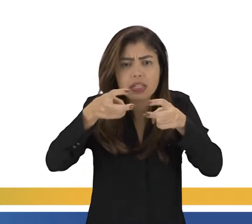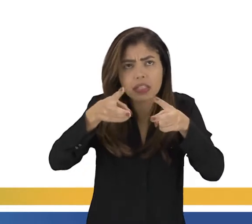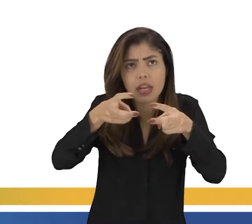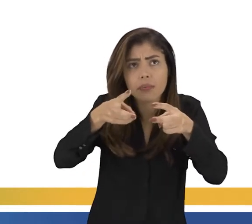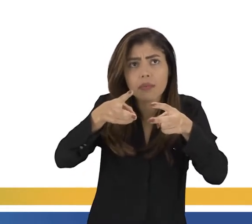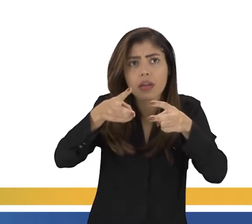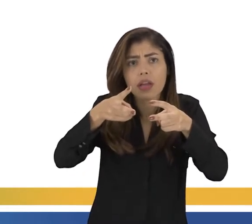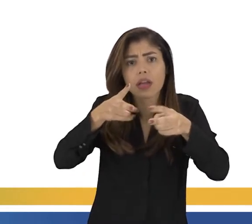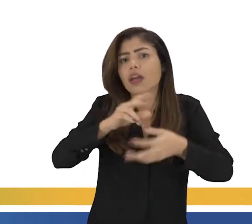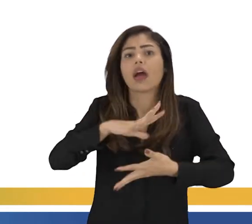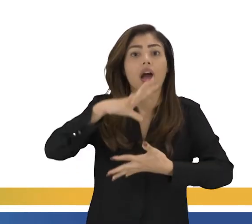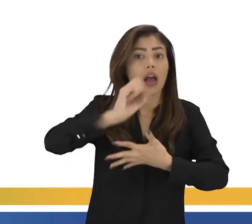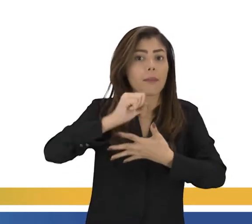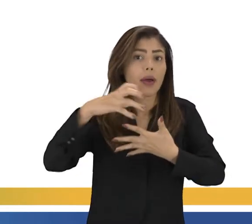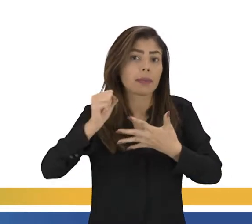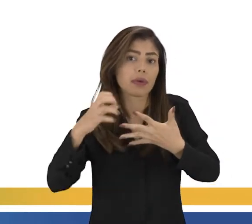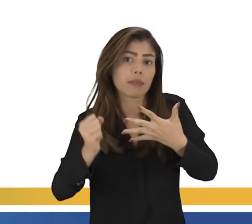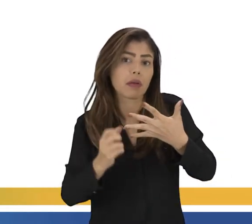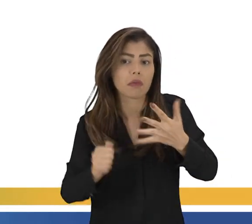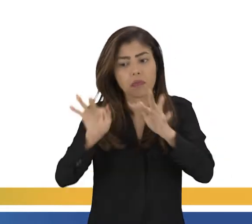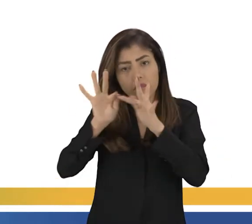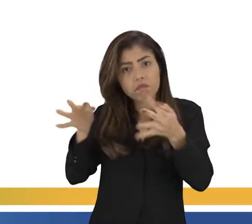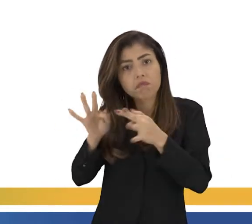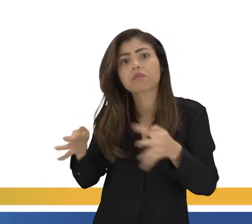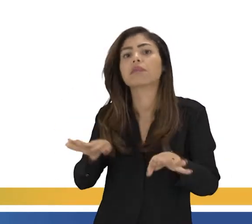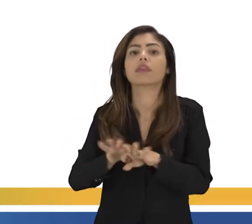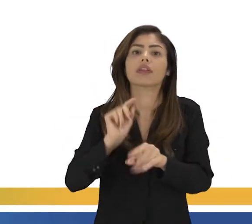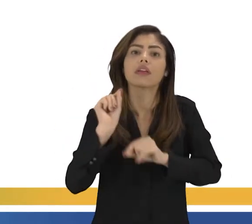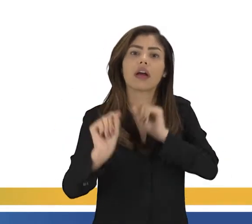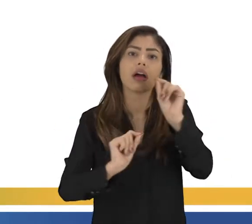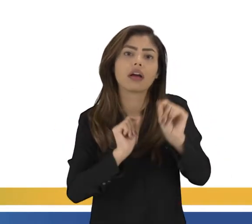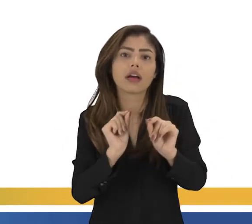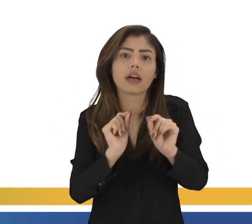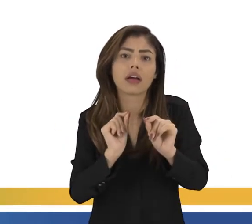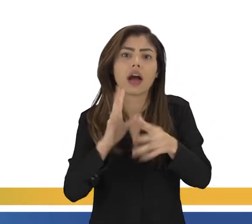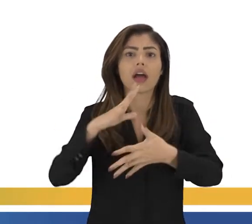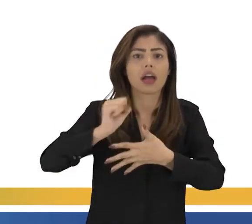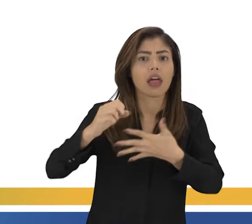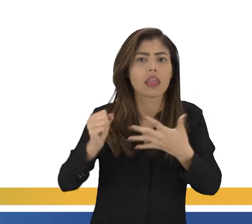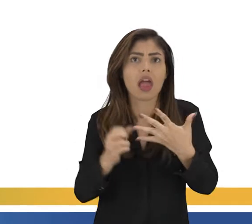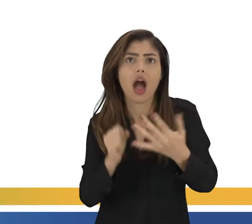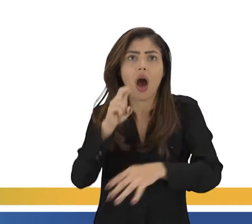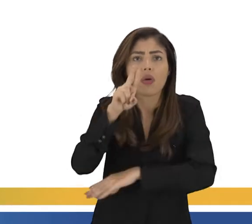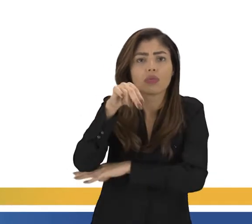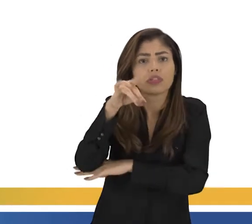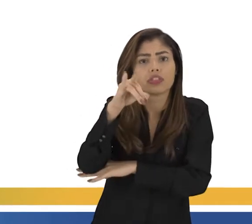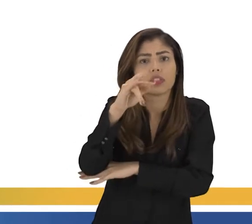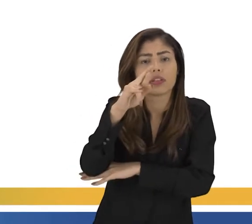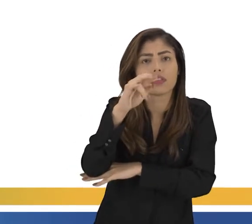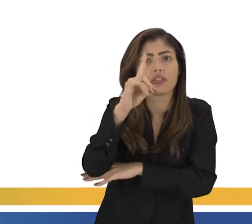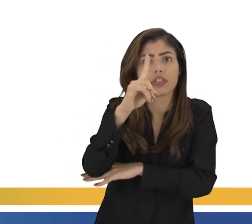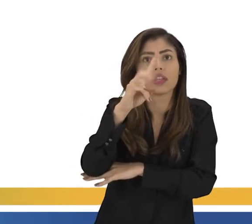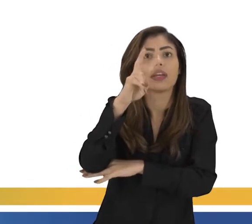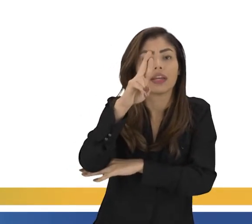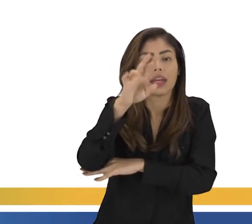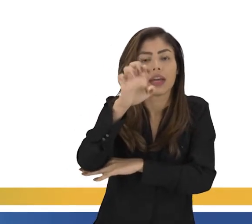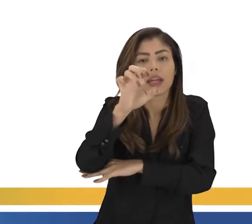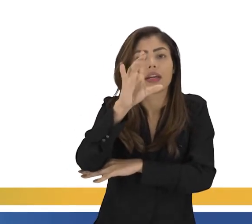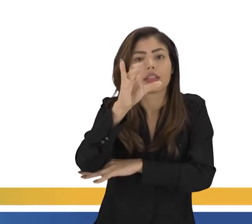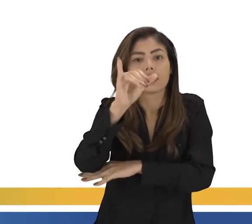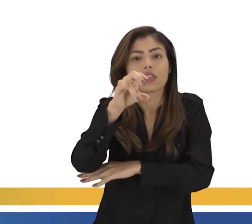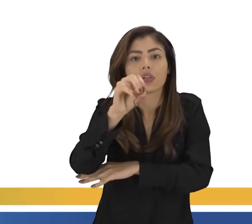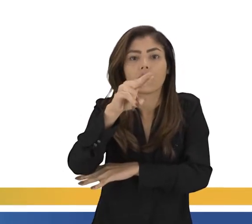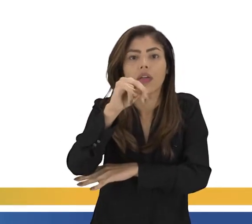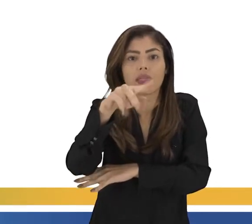uma cadeia alimentar simples, também chamada de cadeia unidirecional. O que é que significa isso? Que ela tem